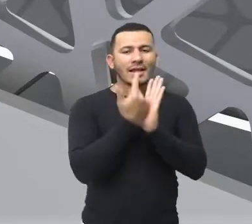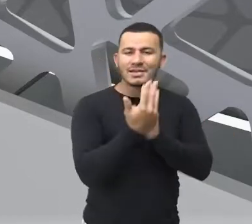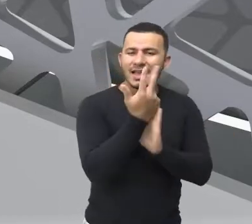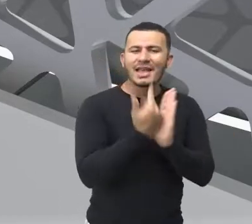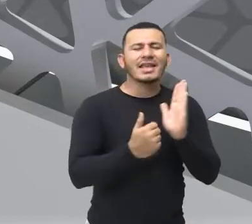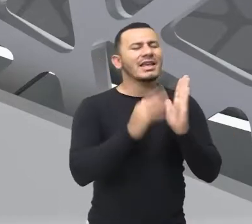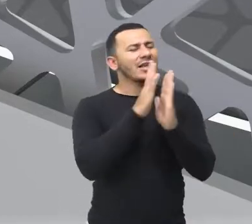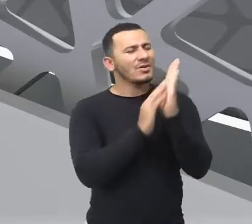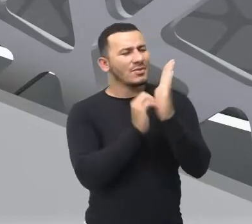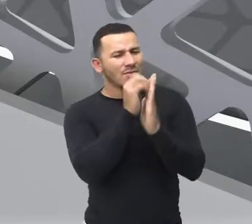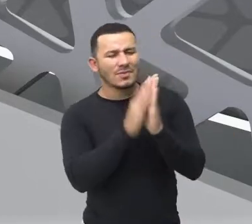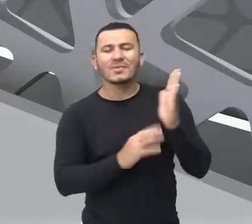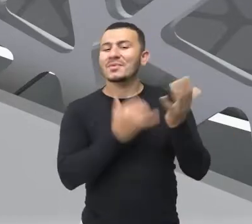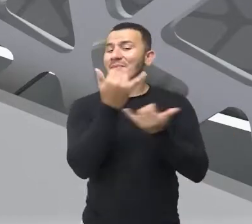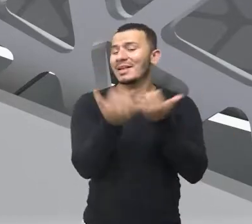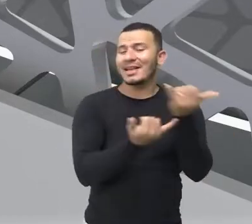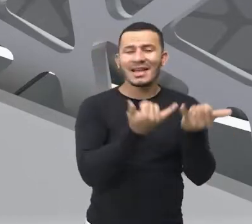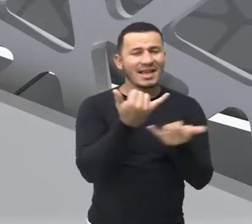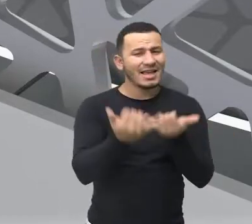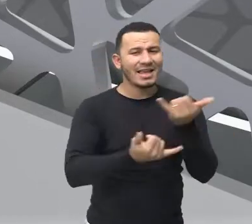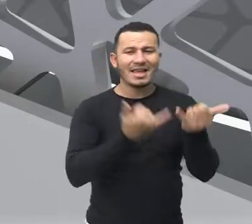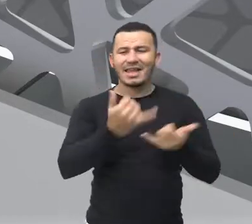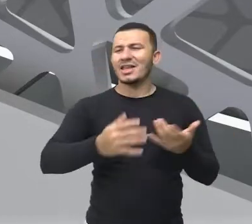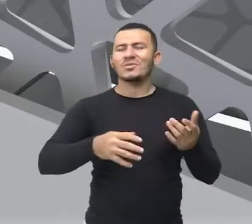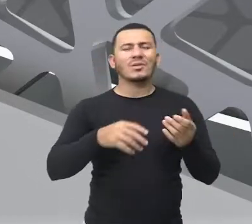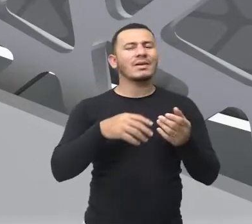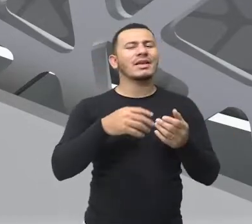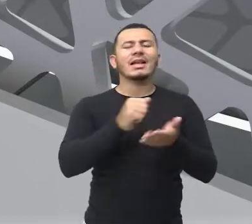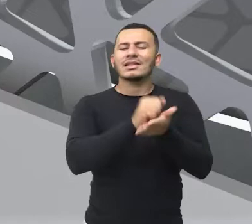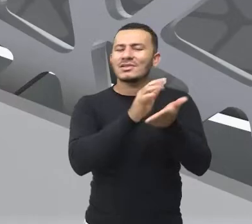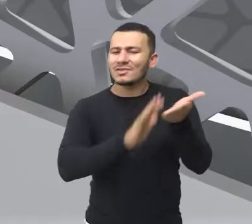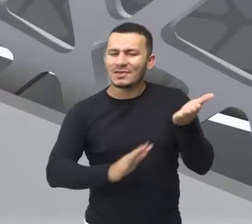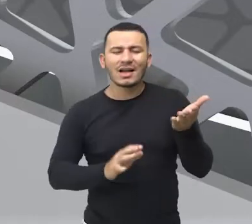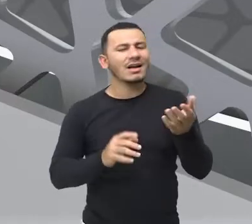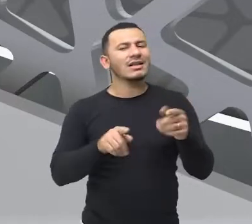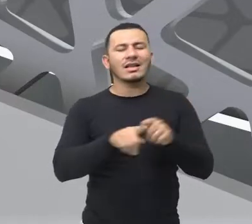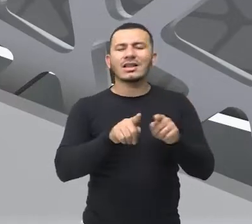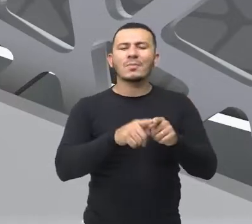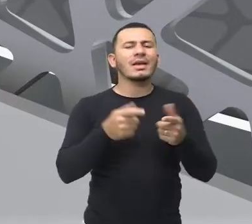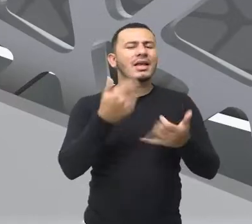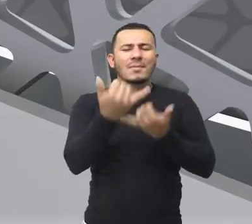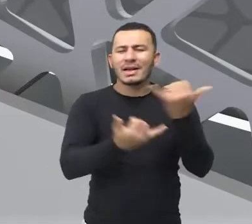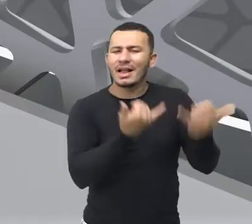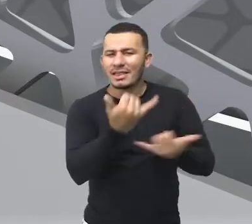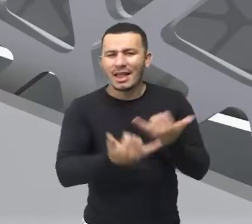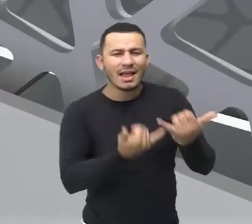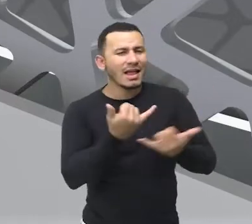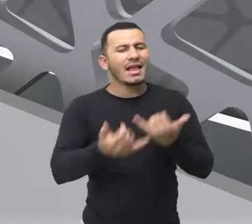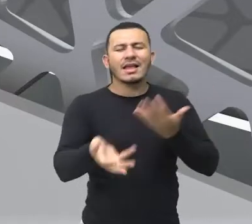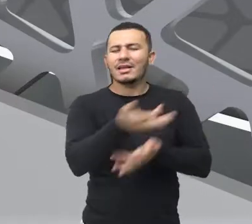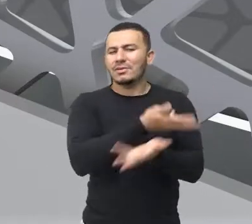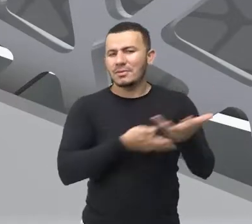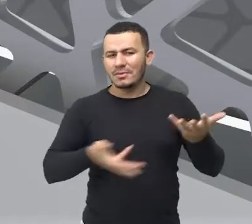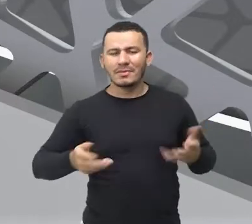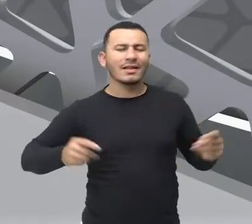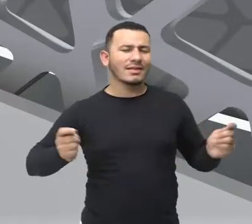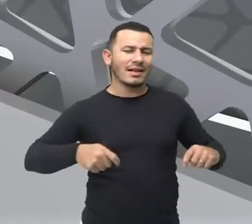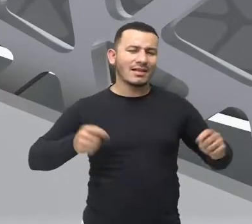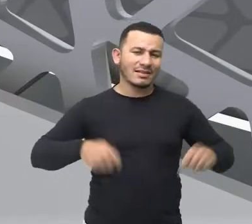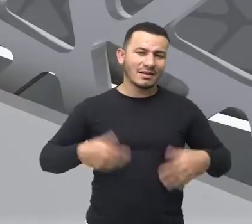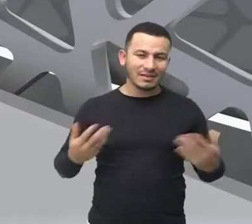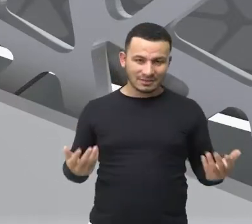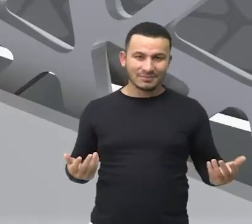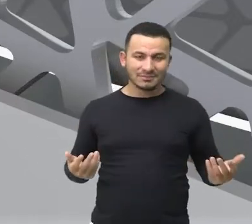desenhos, também sobre brinquedos, certo? Atividades recreativas que a criança pode realizar e brincar com seus